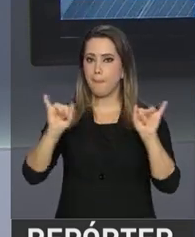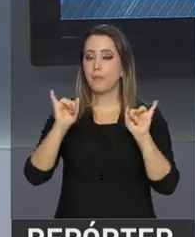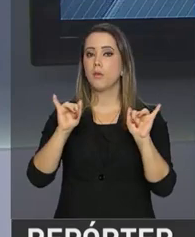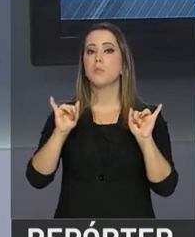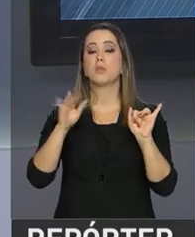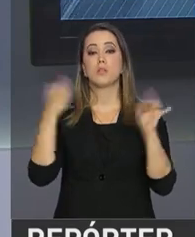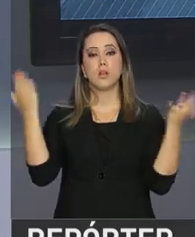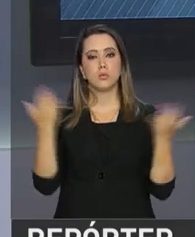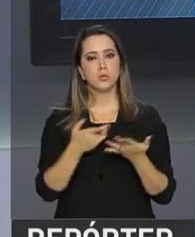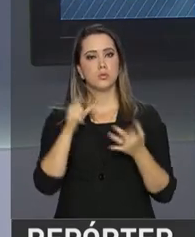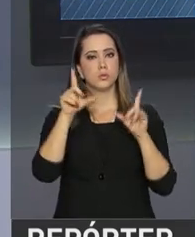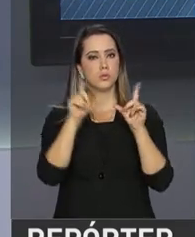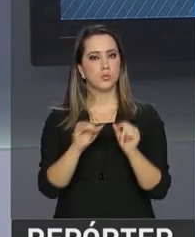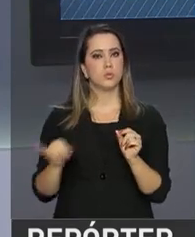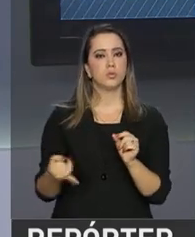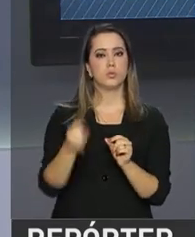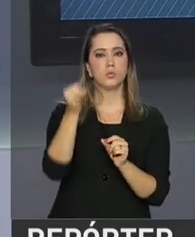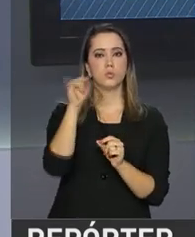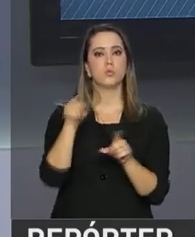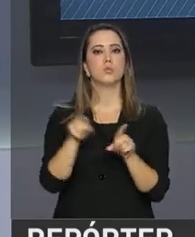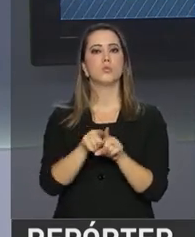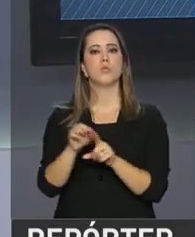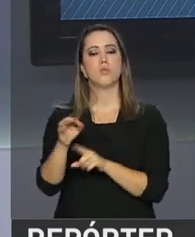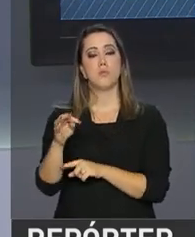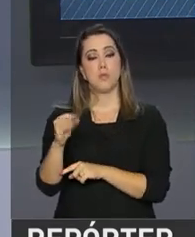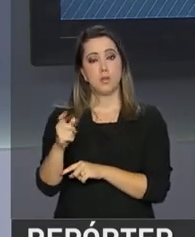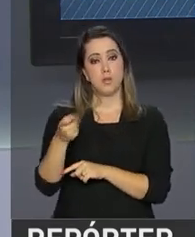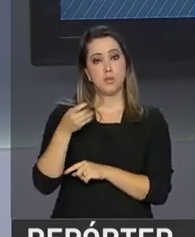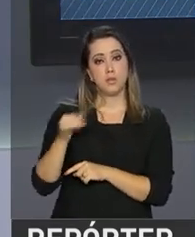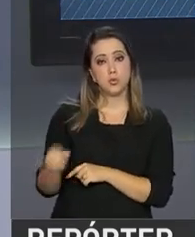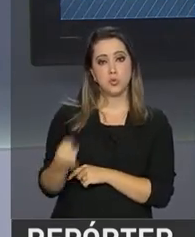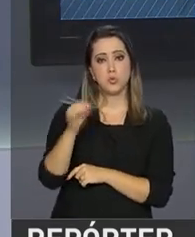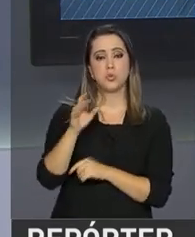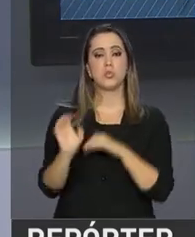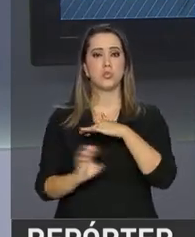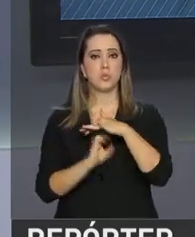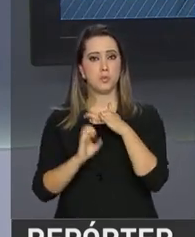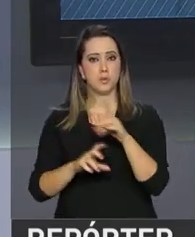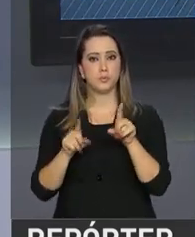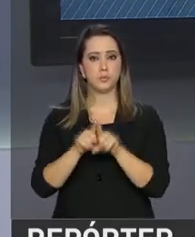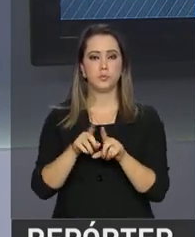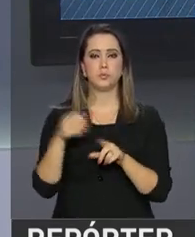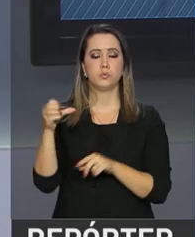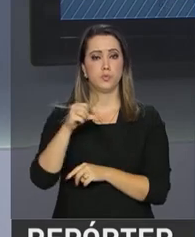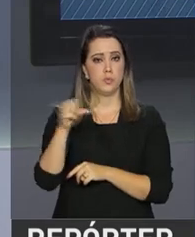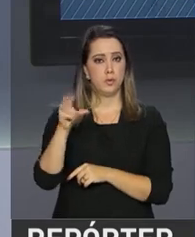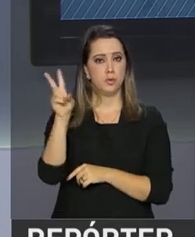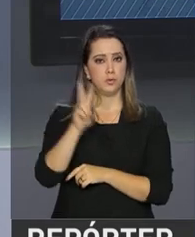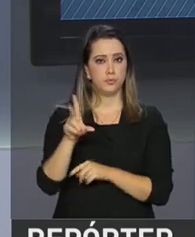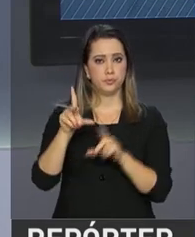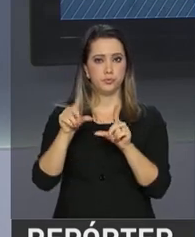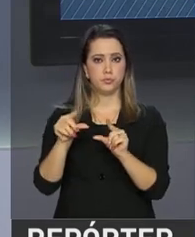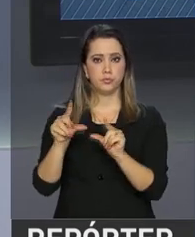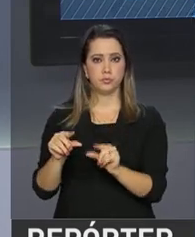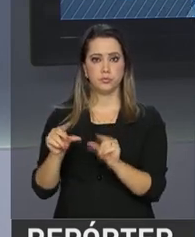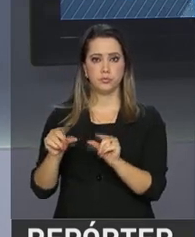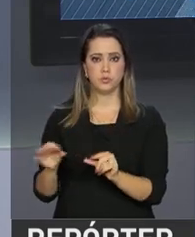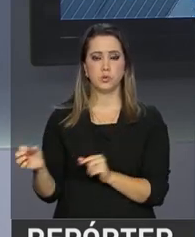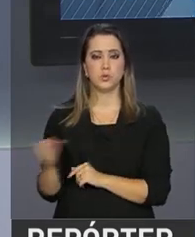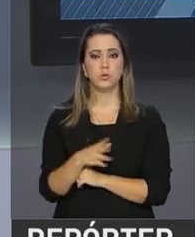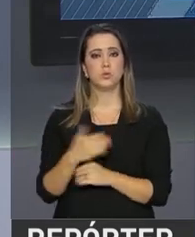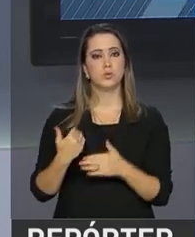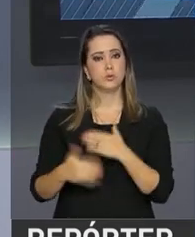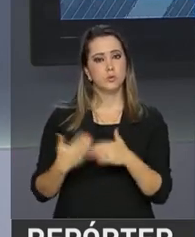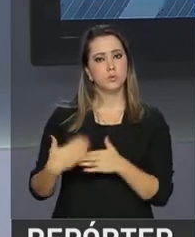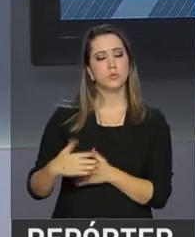redução das taxas para pessoas físicas e jurídicas. É a nona queda consecutiva anunciada pelo banco. E os novos valores entram